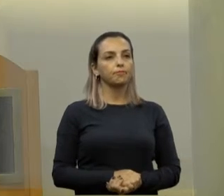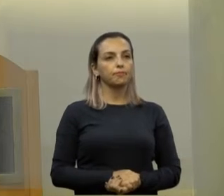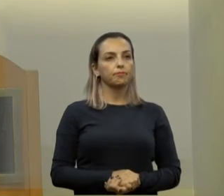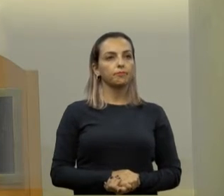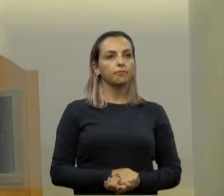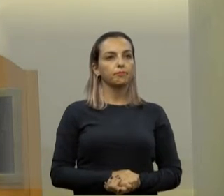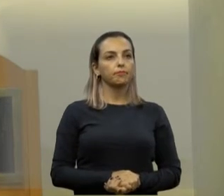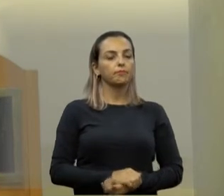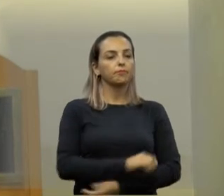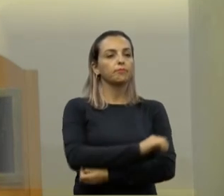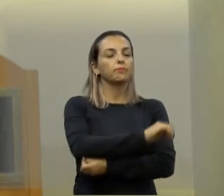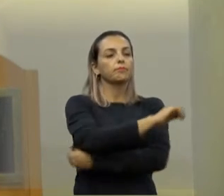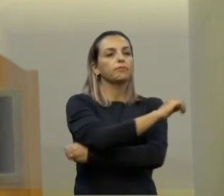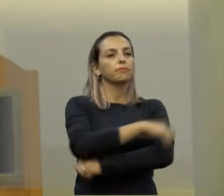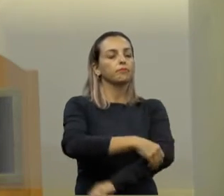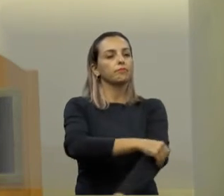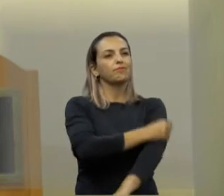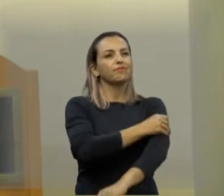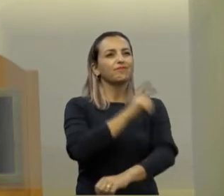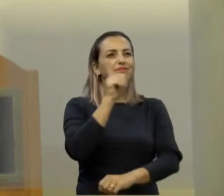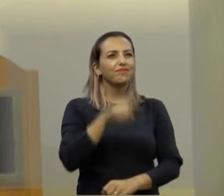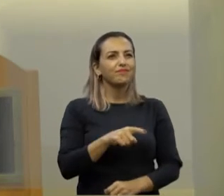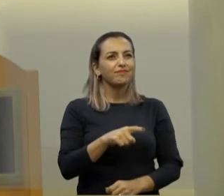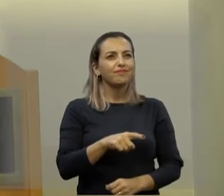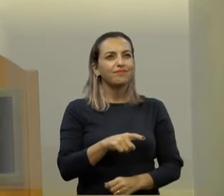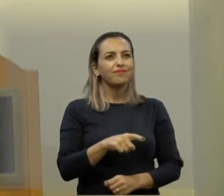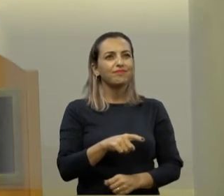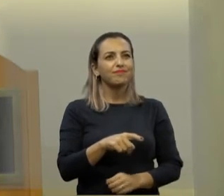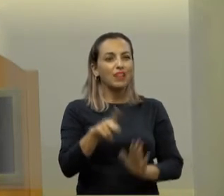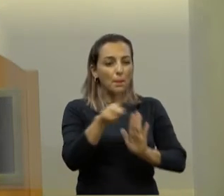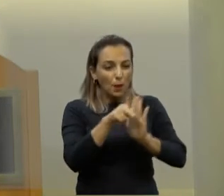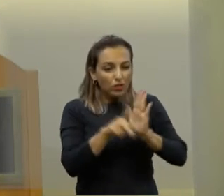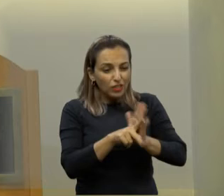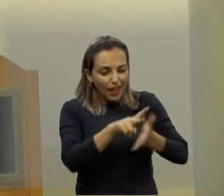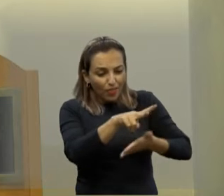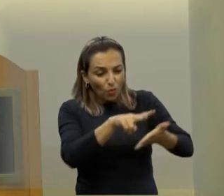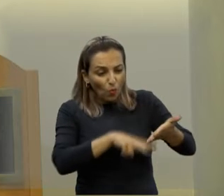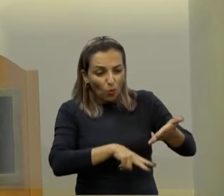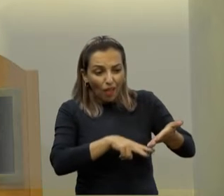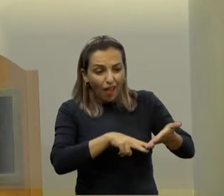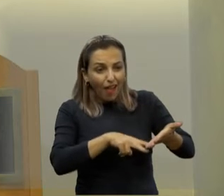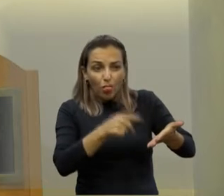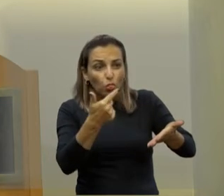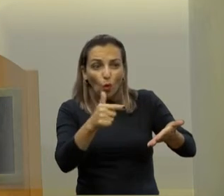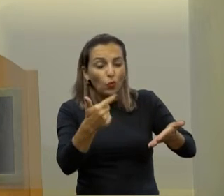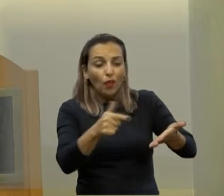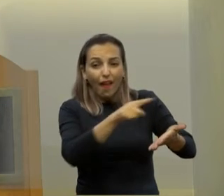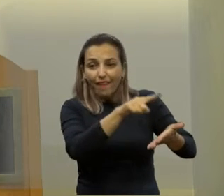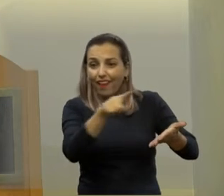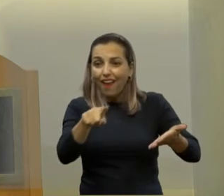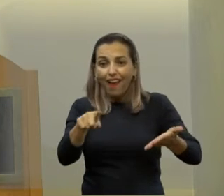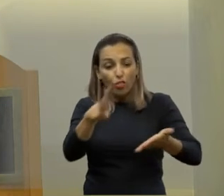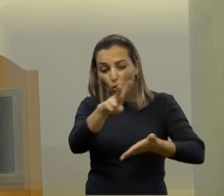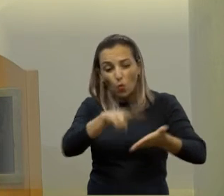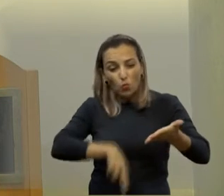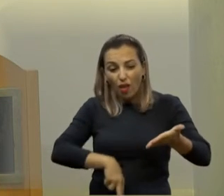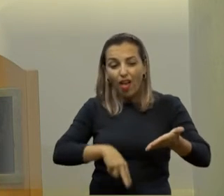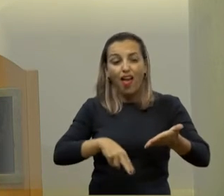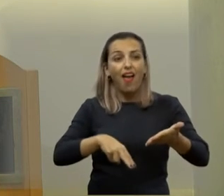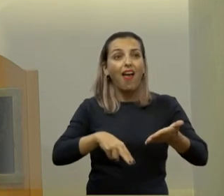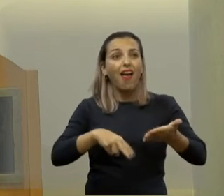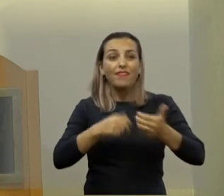É impressionante como a falta de leitura dos projetos aqui nessa casa a falta de